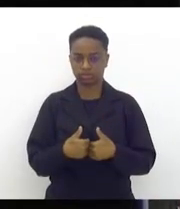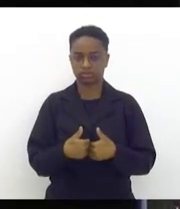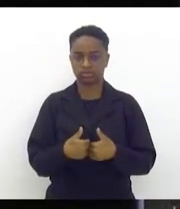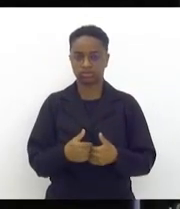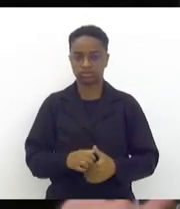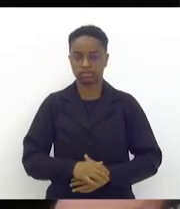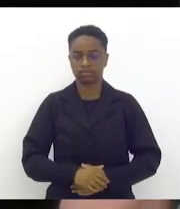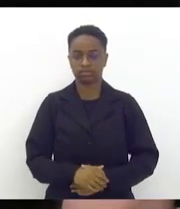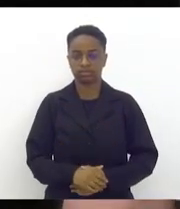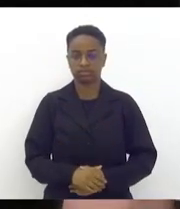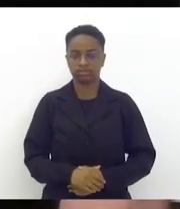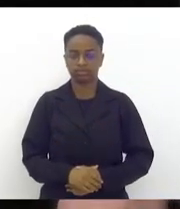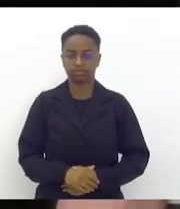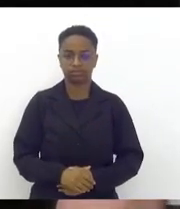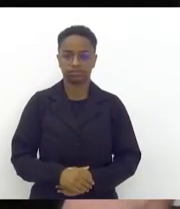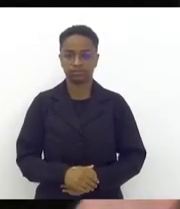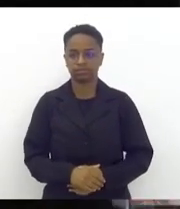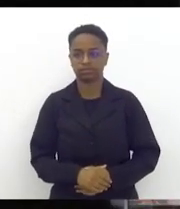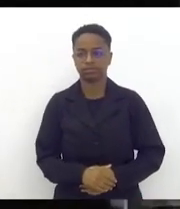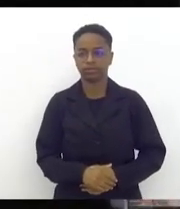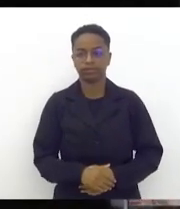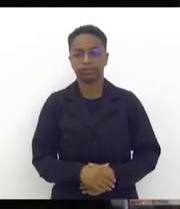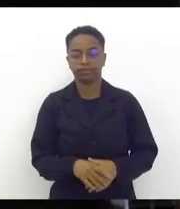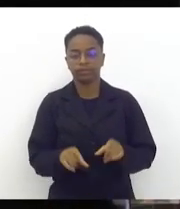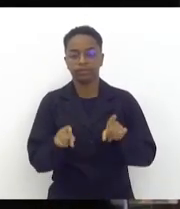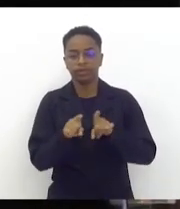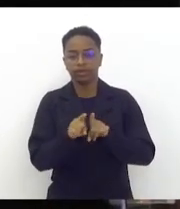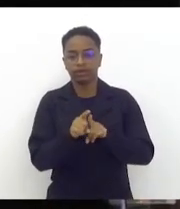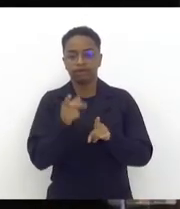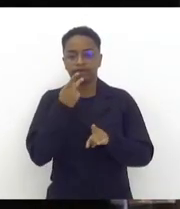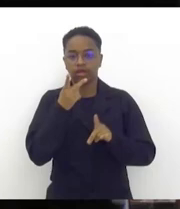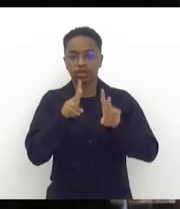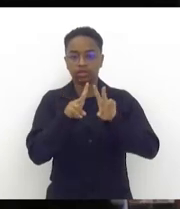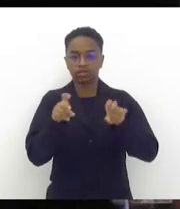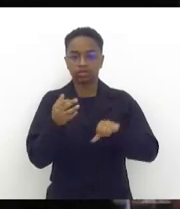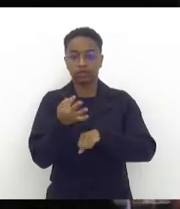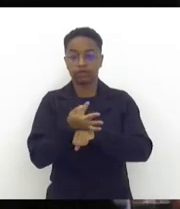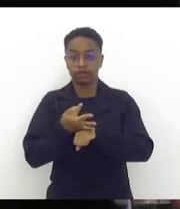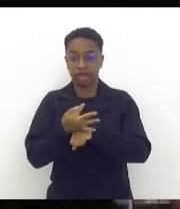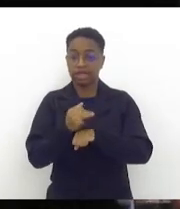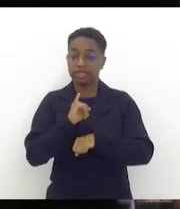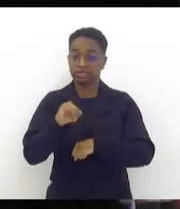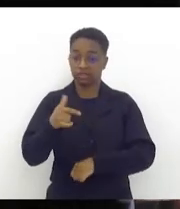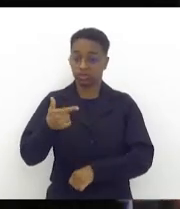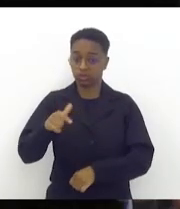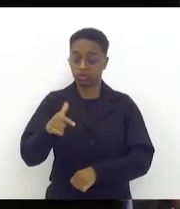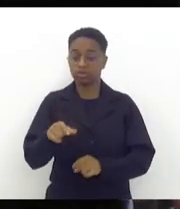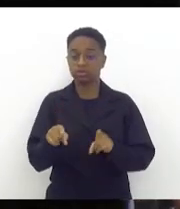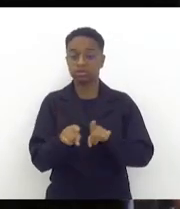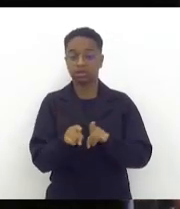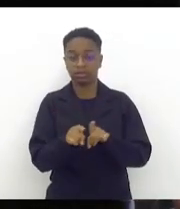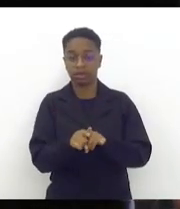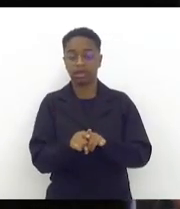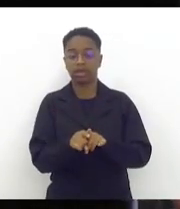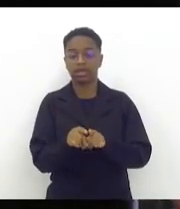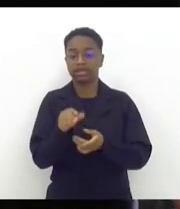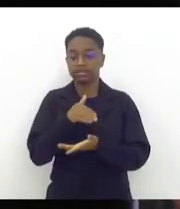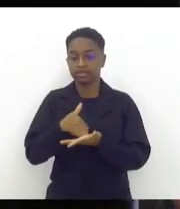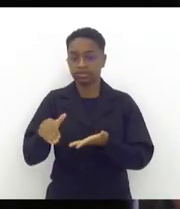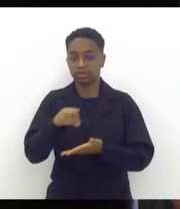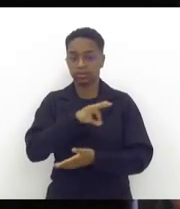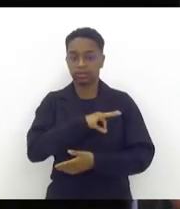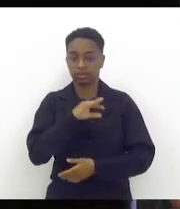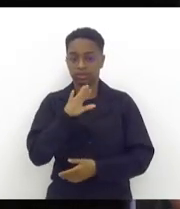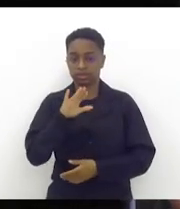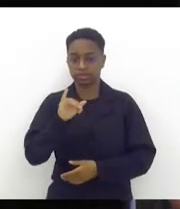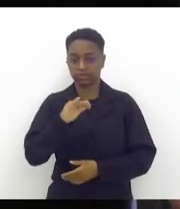do espectro autista. Nós tratamos da questão das férias não gozadas. Houve um chamamento da Secretaria da Polícia